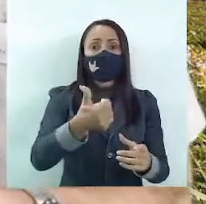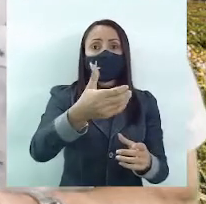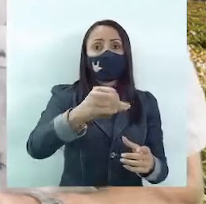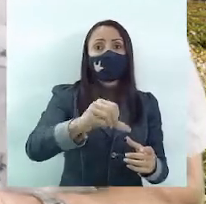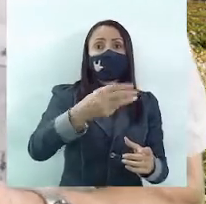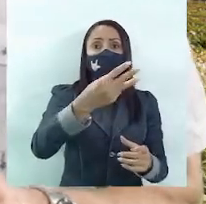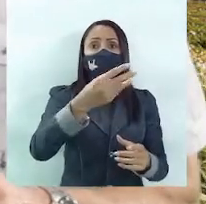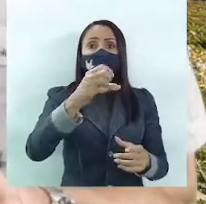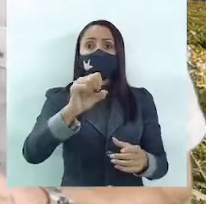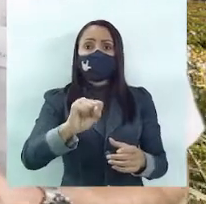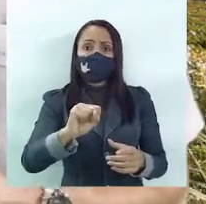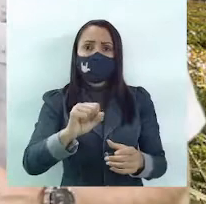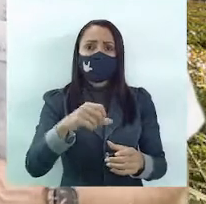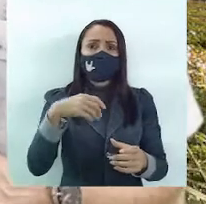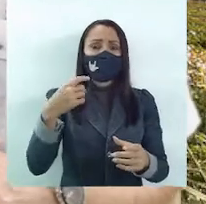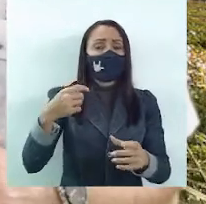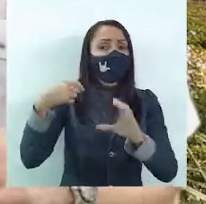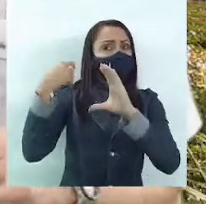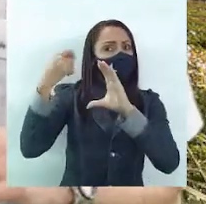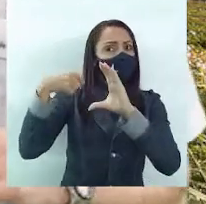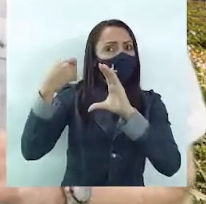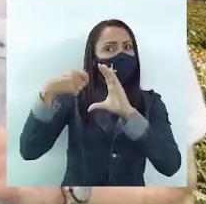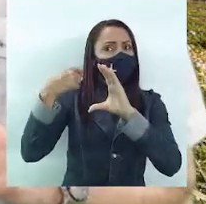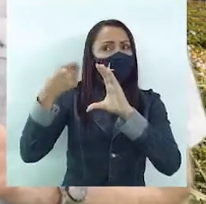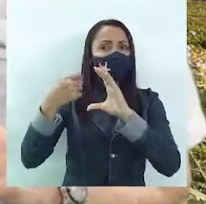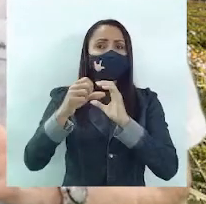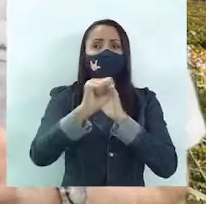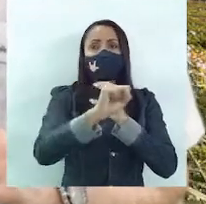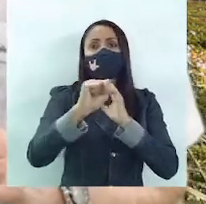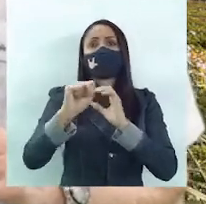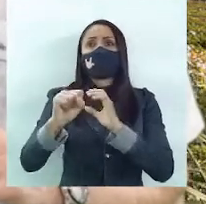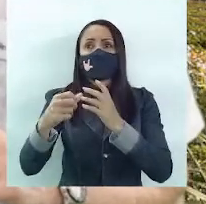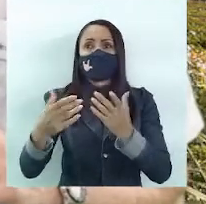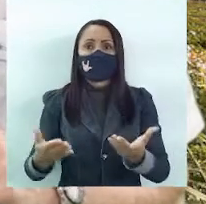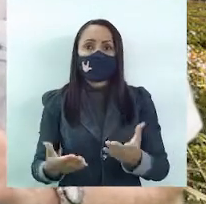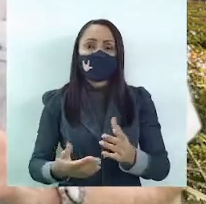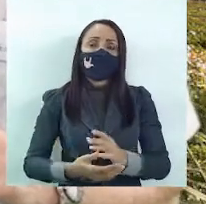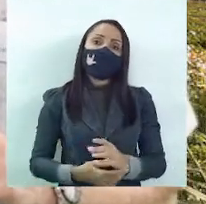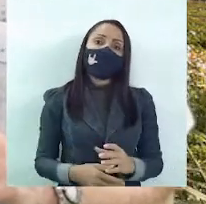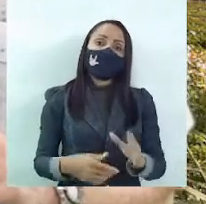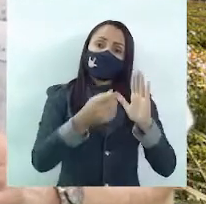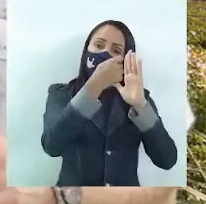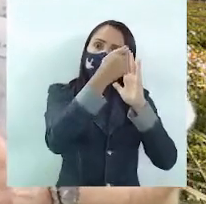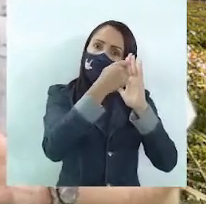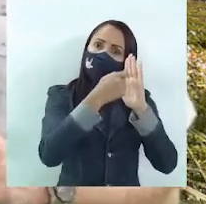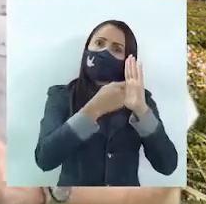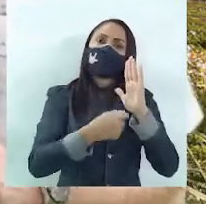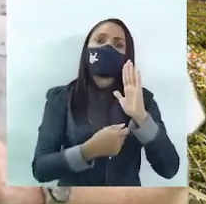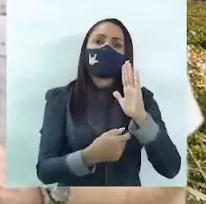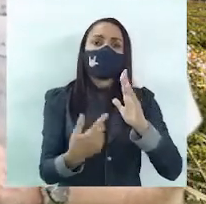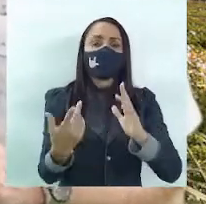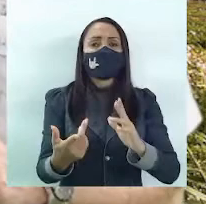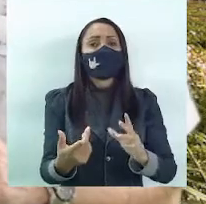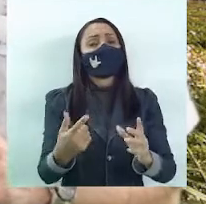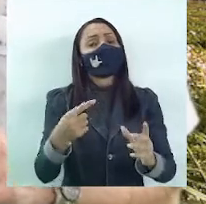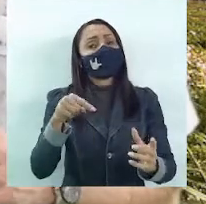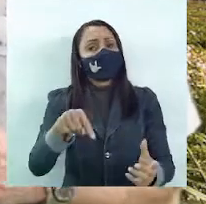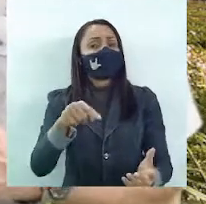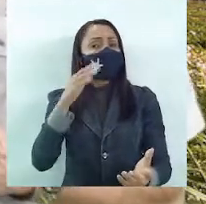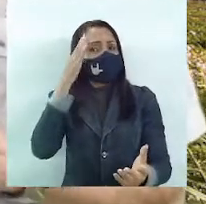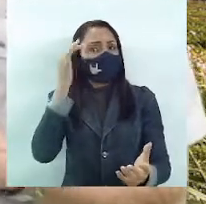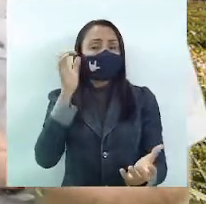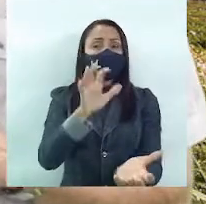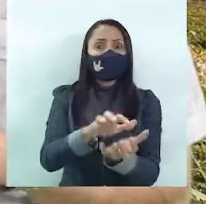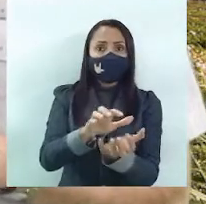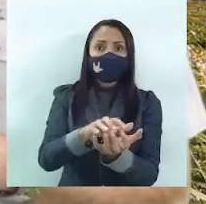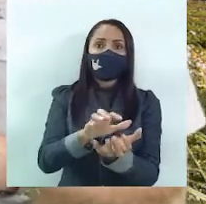ela é grafada com SS, como nós vimos naquela época, a questão ortográfica. E nós sabemos a questão de Pernambuco e os